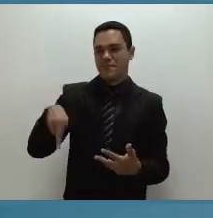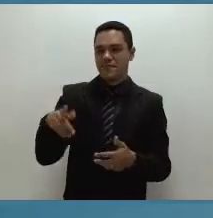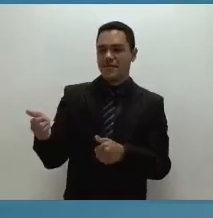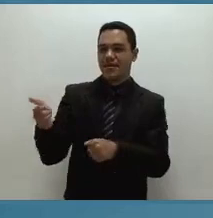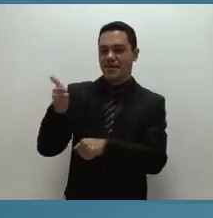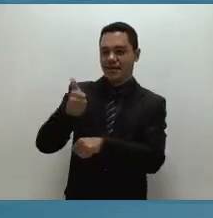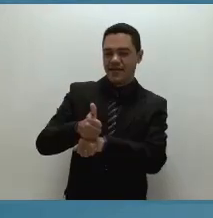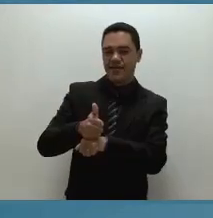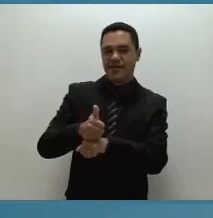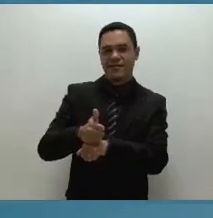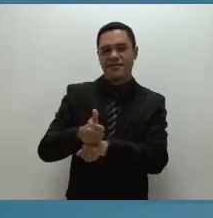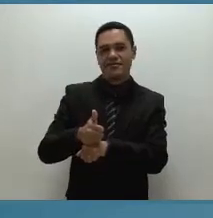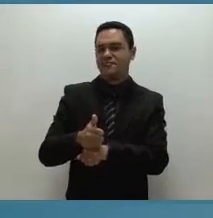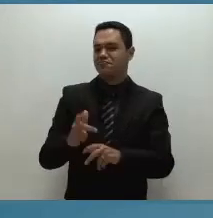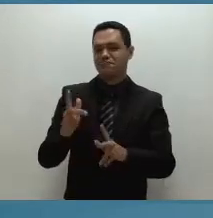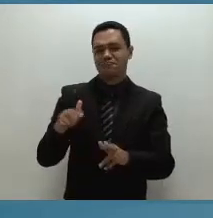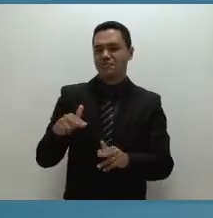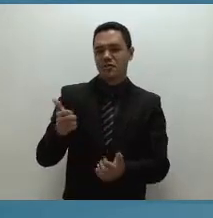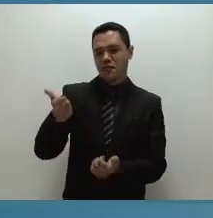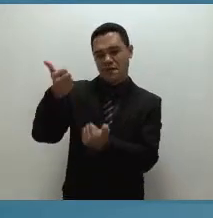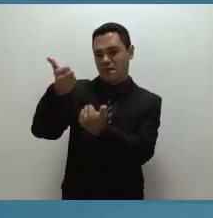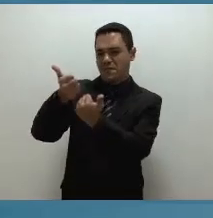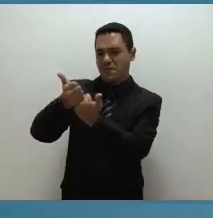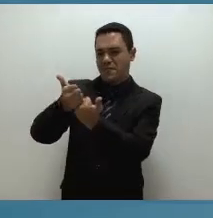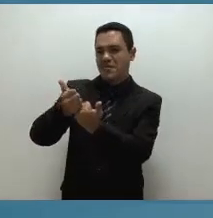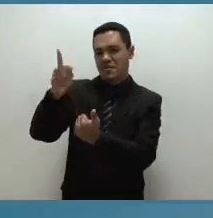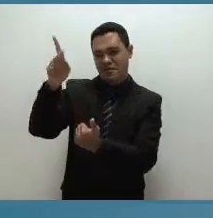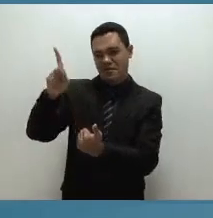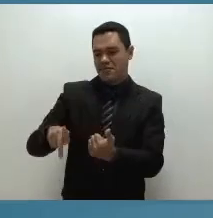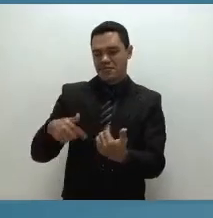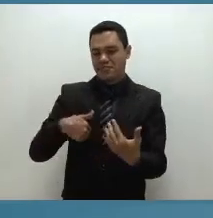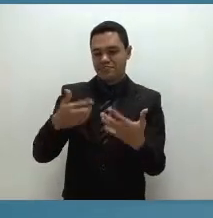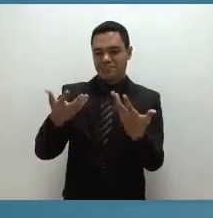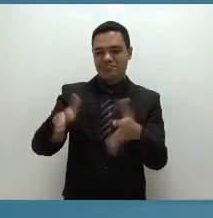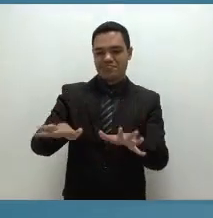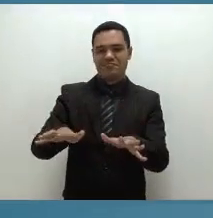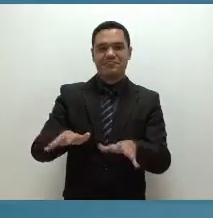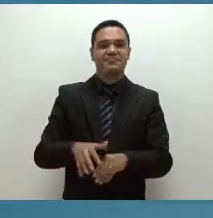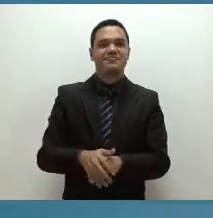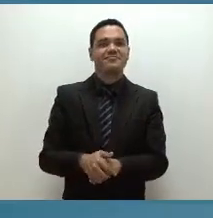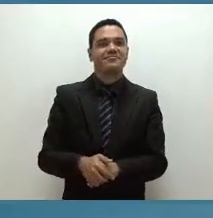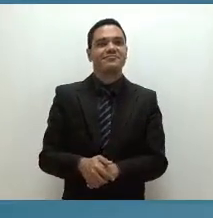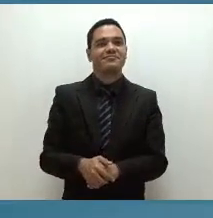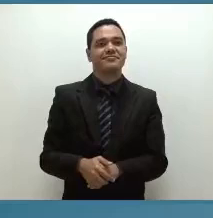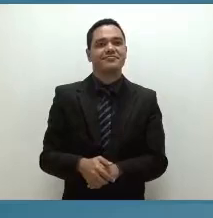de presidência, não concordo a este cargo.